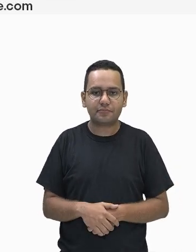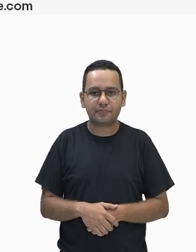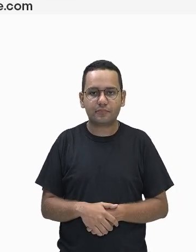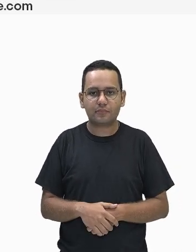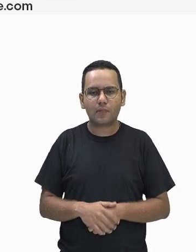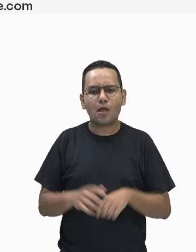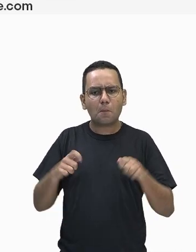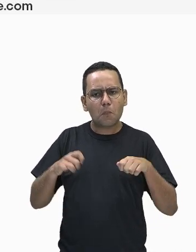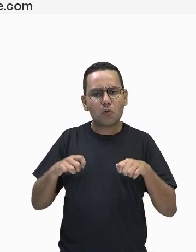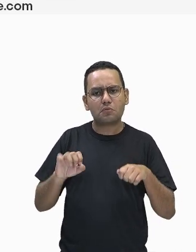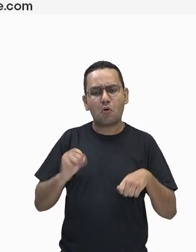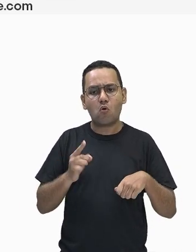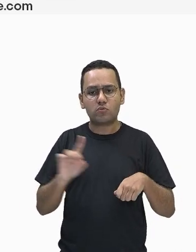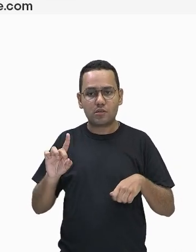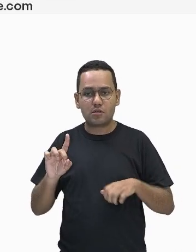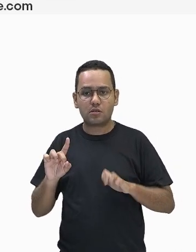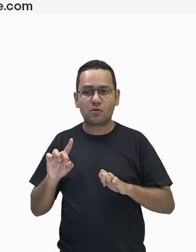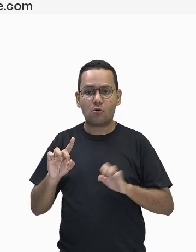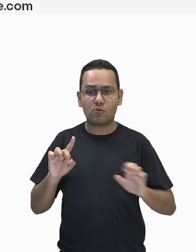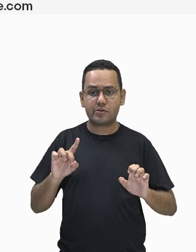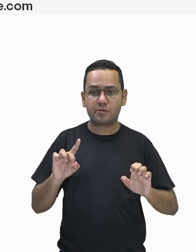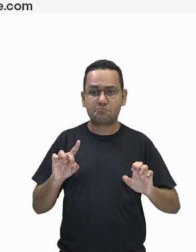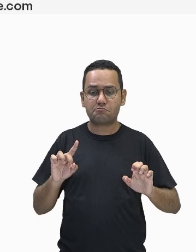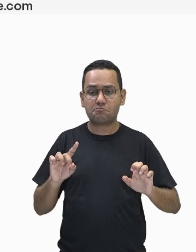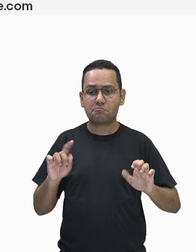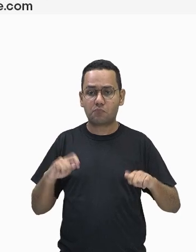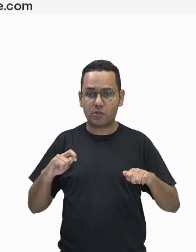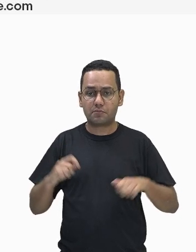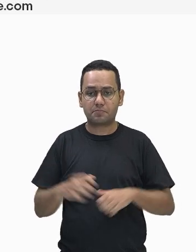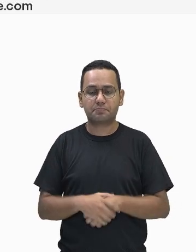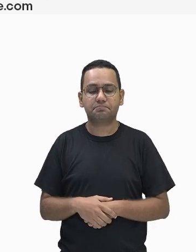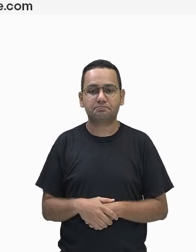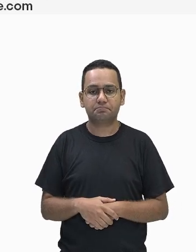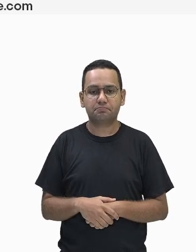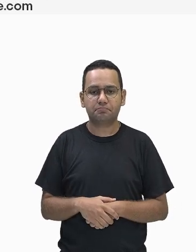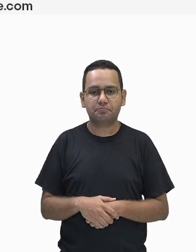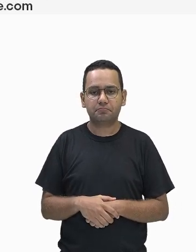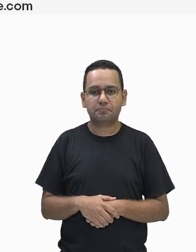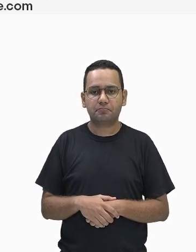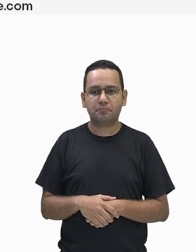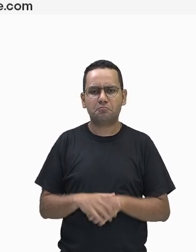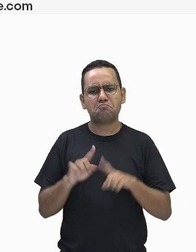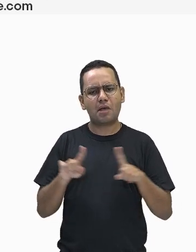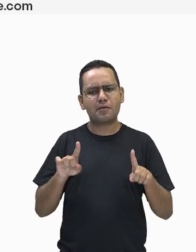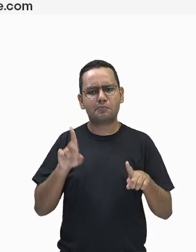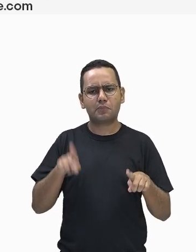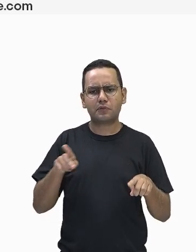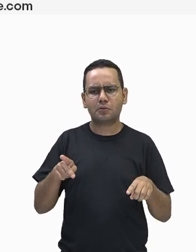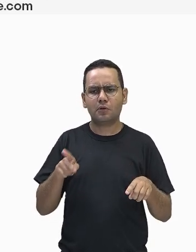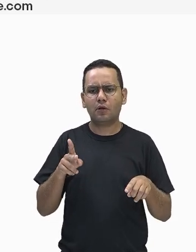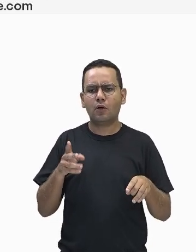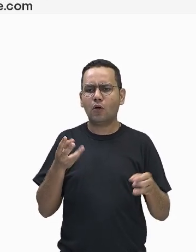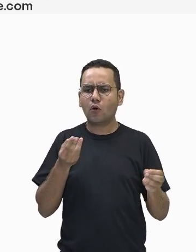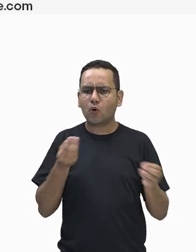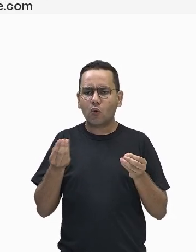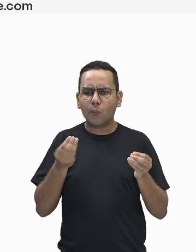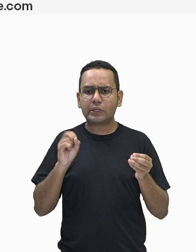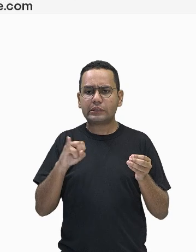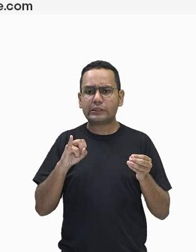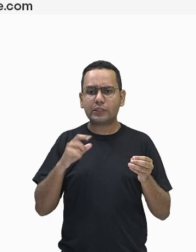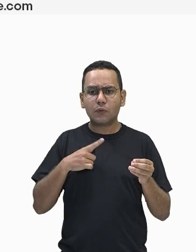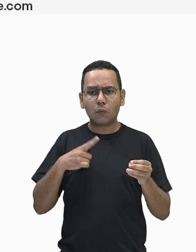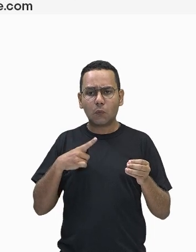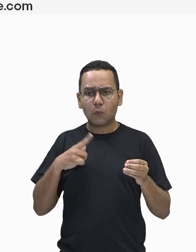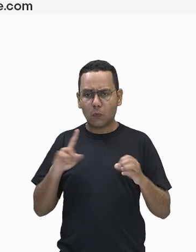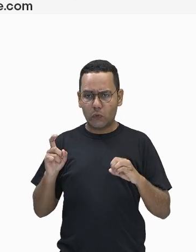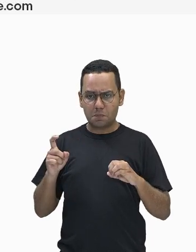uterina direita ou na tuba uterina da esquerda. Professor Vinícius, como é que o espermatozoide vai